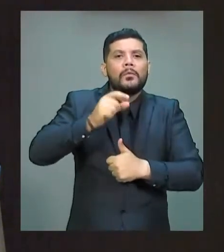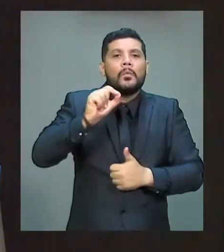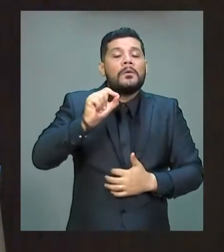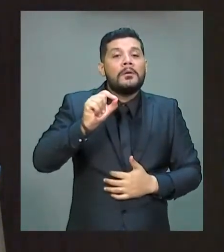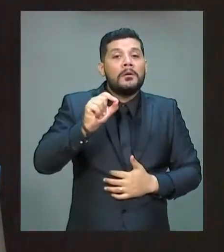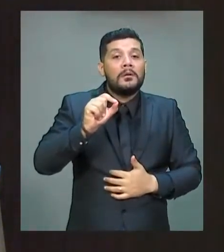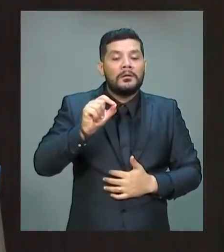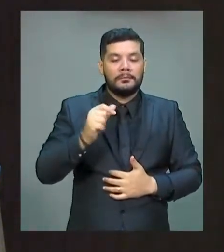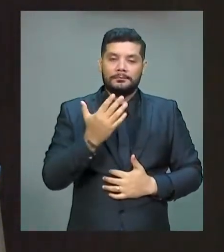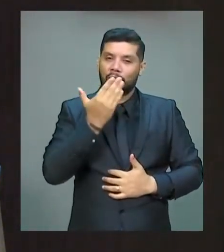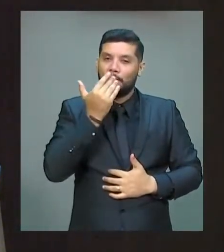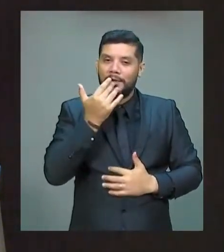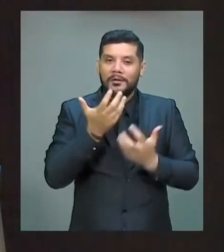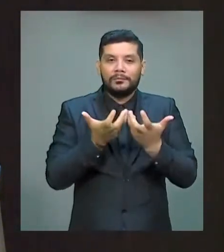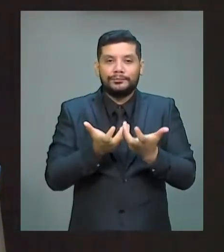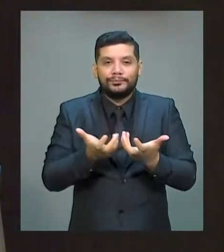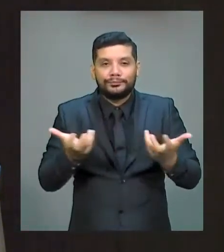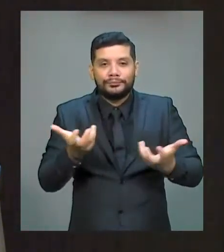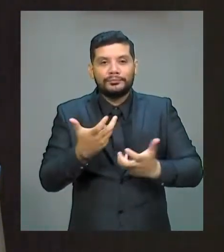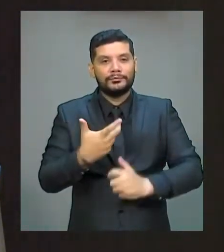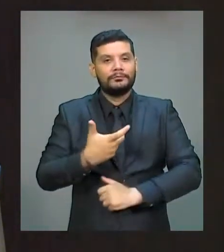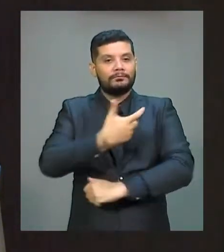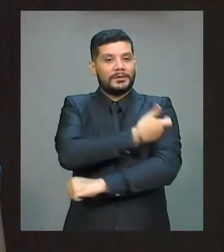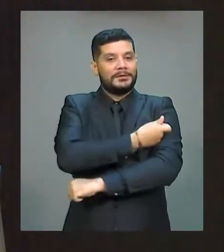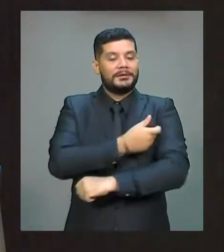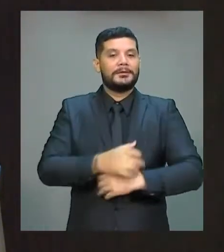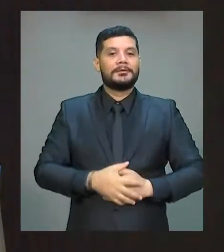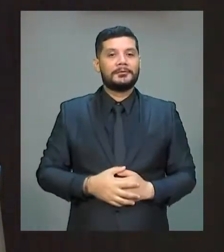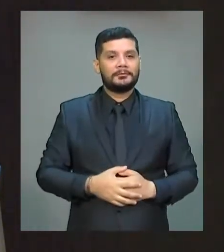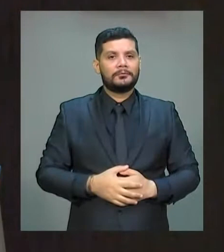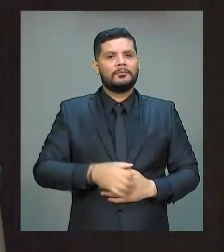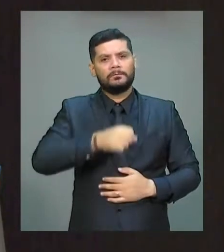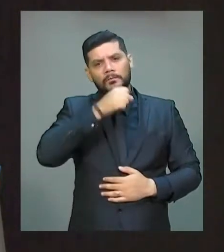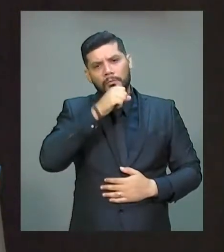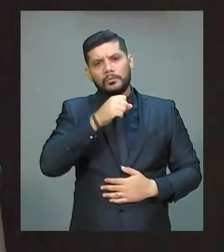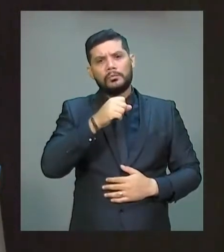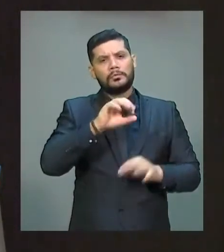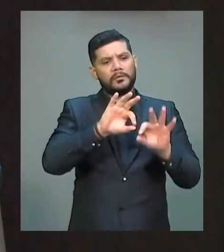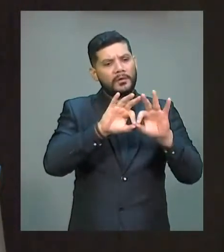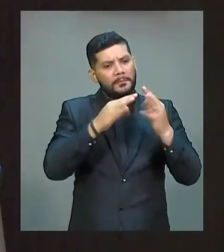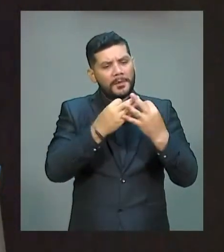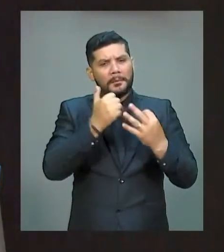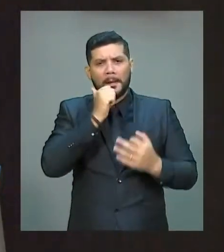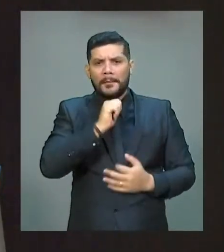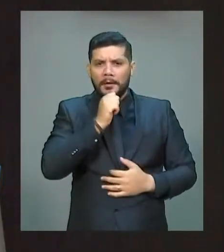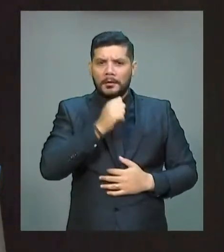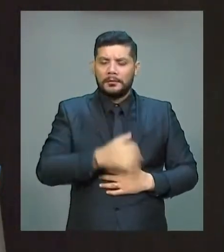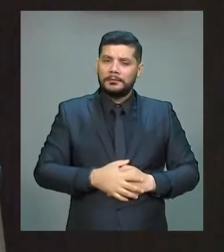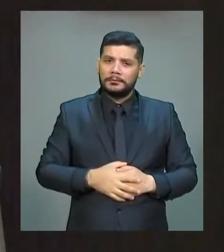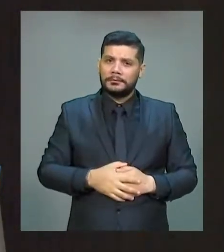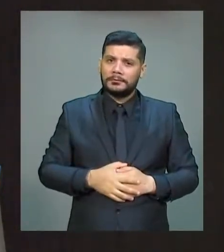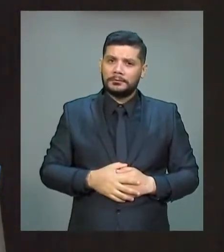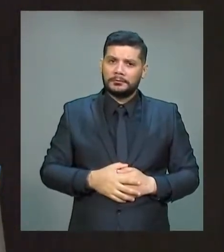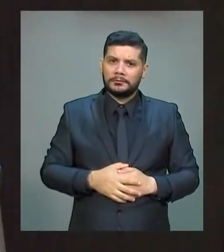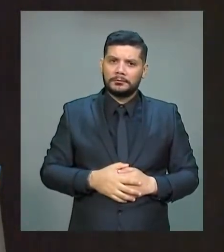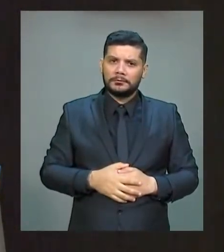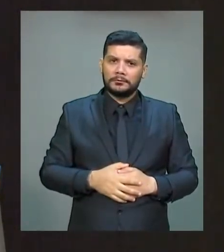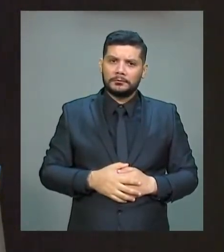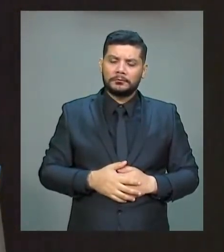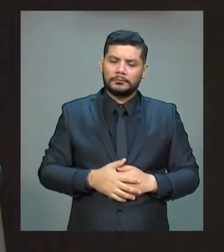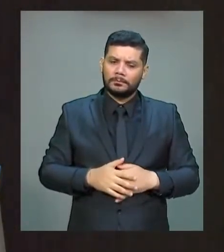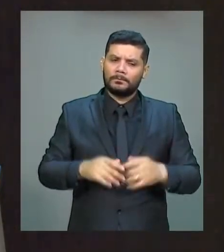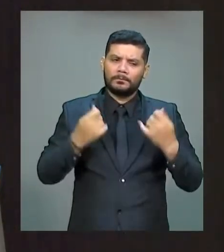na mesa, vacina para os seus filhos, para os seus idosos, para as suas mães. Uma mãe de família saberia dizer isso. Vacinar